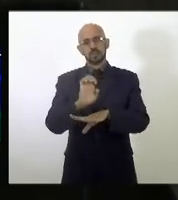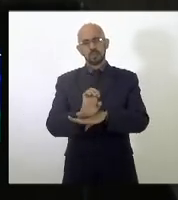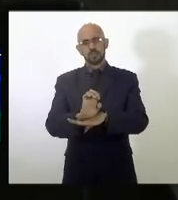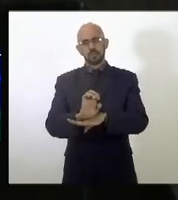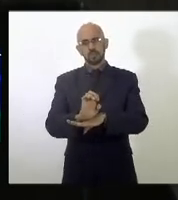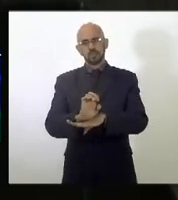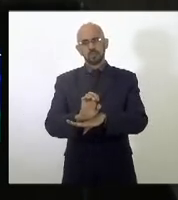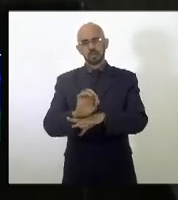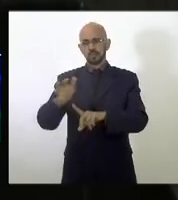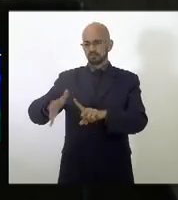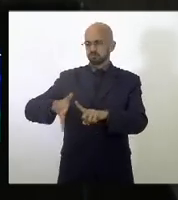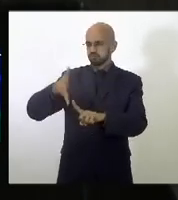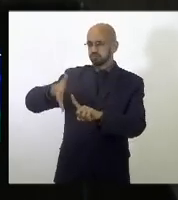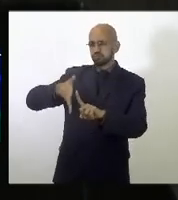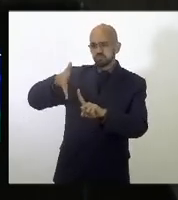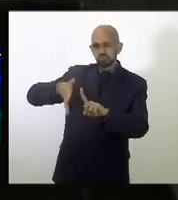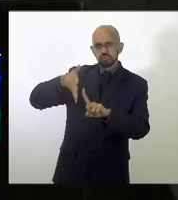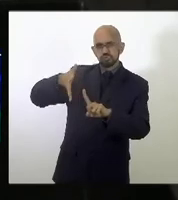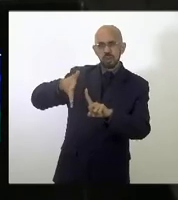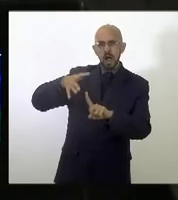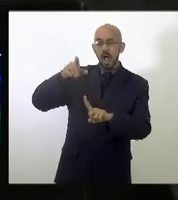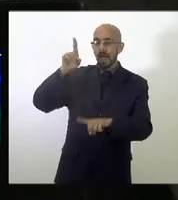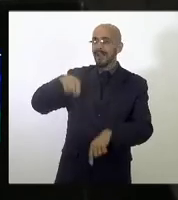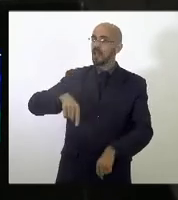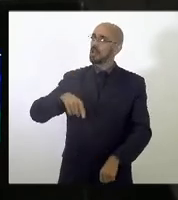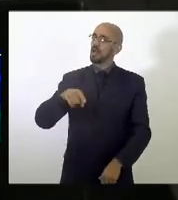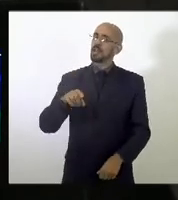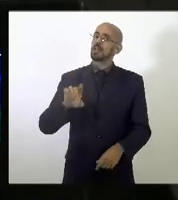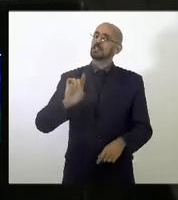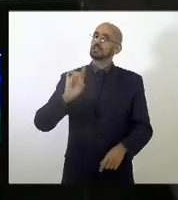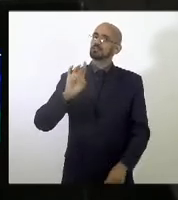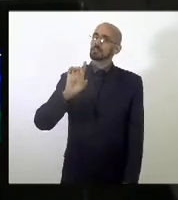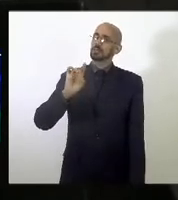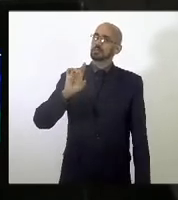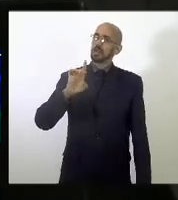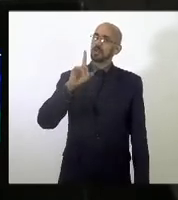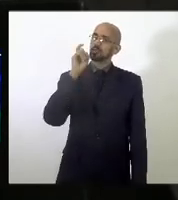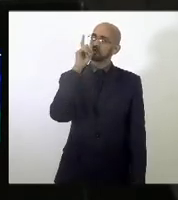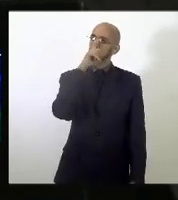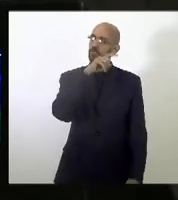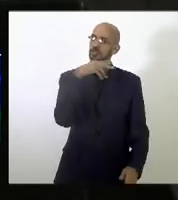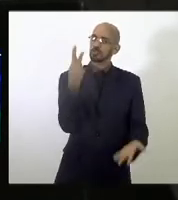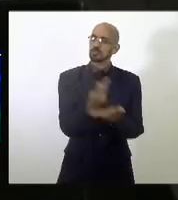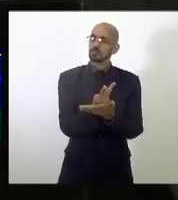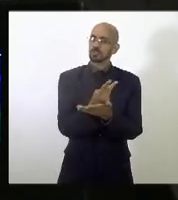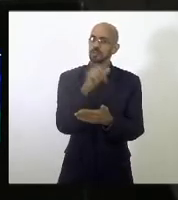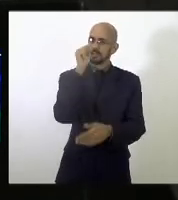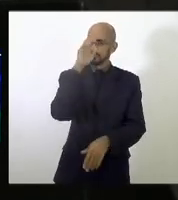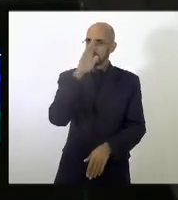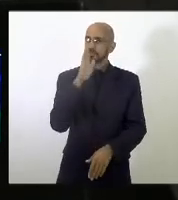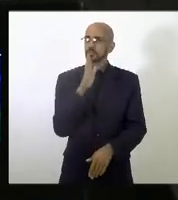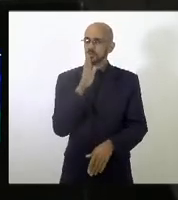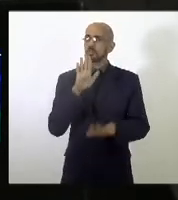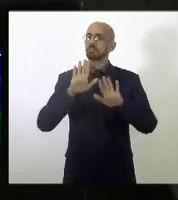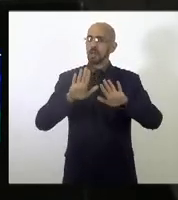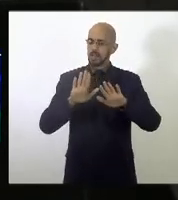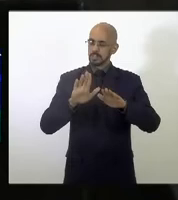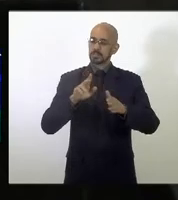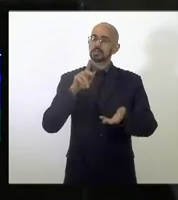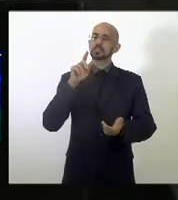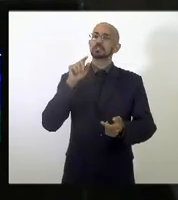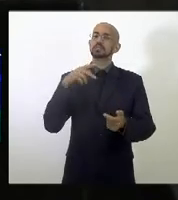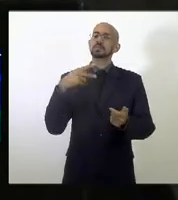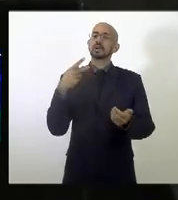Esse discurso é raro no nosso país, mas está se